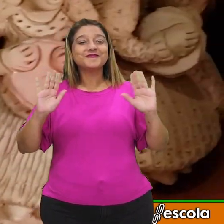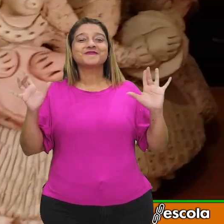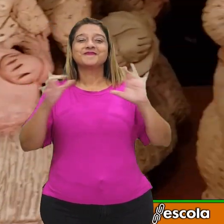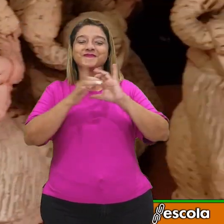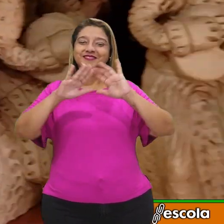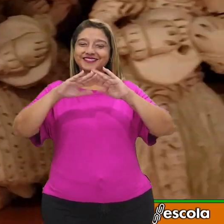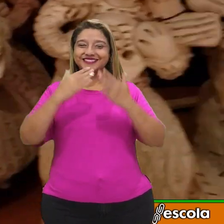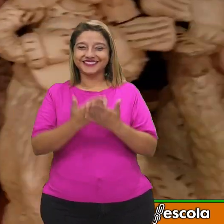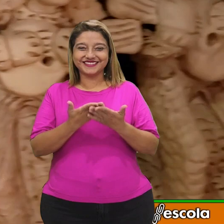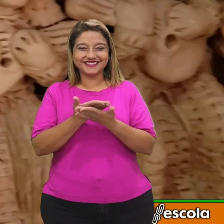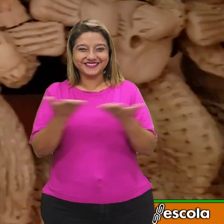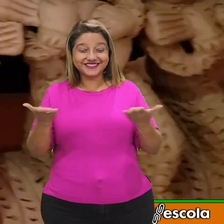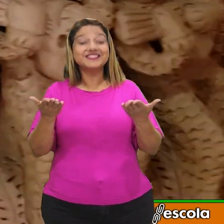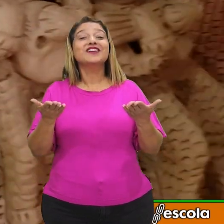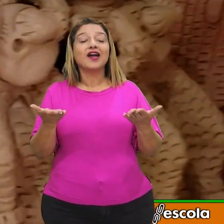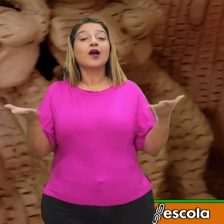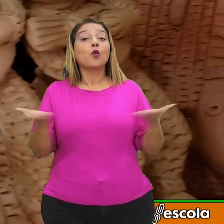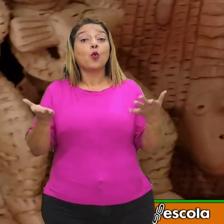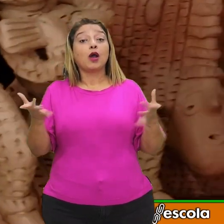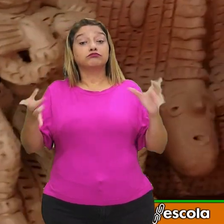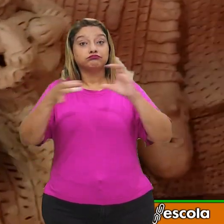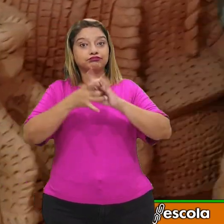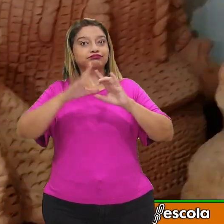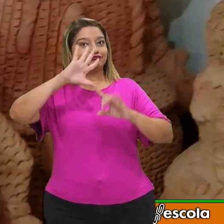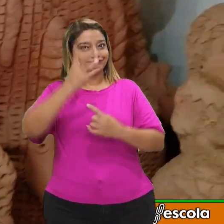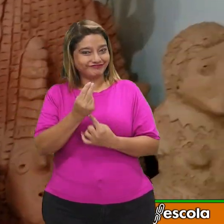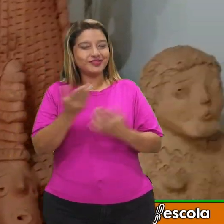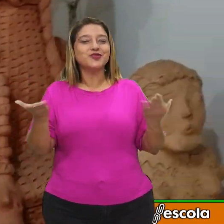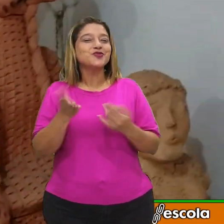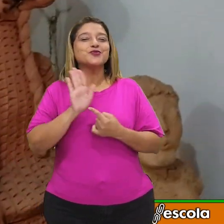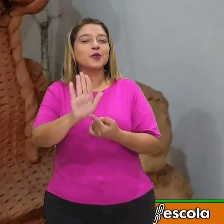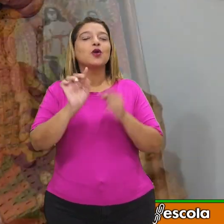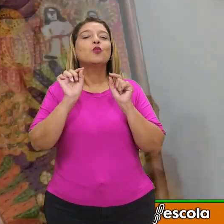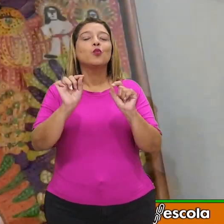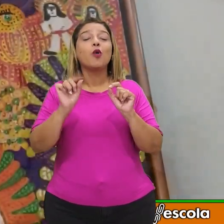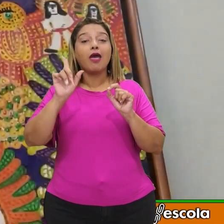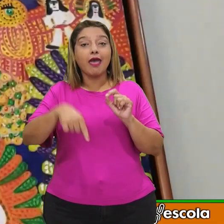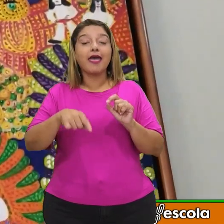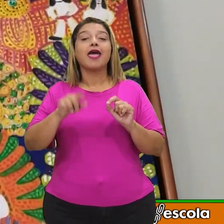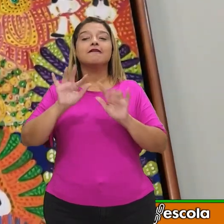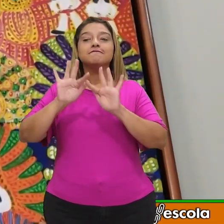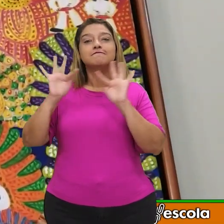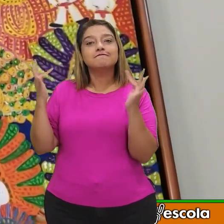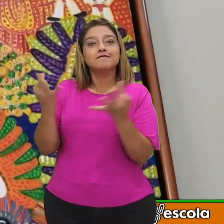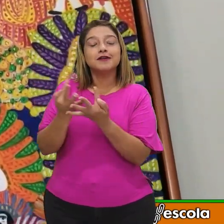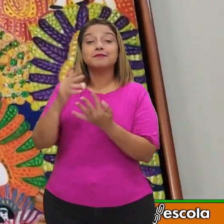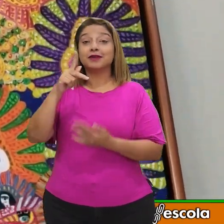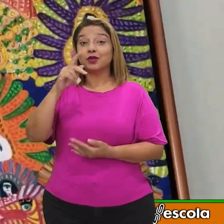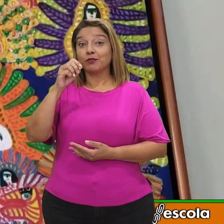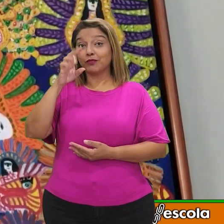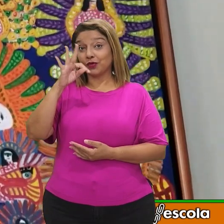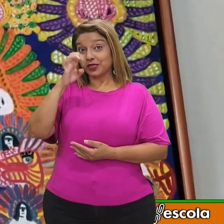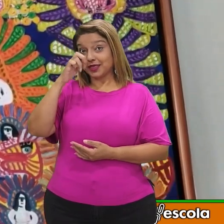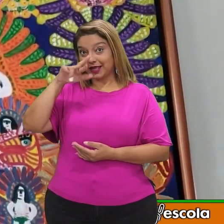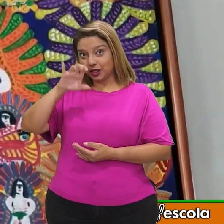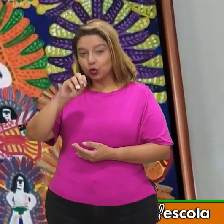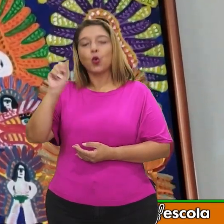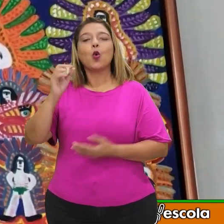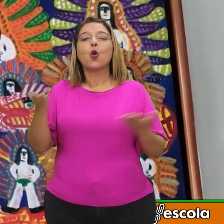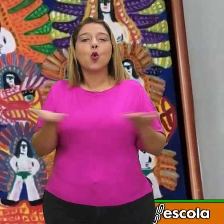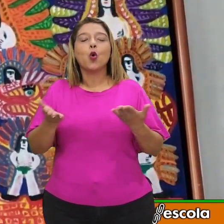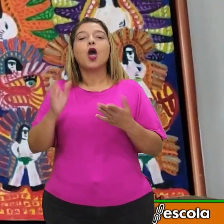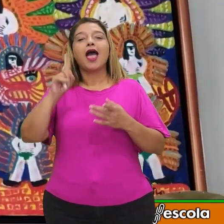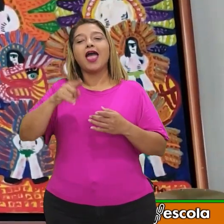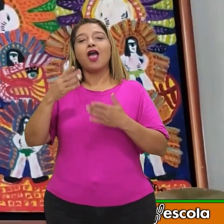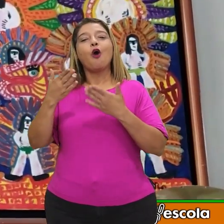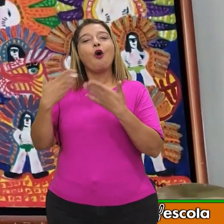Olá, pessoal do Conexão Escola. Esse é o quadro Conectarte e no programa de hoje nós vamos apresentar a família Poteiro.